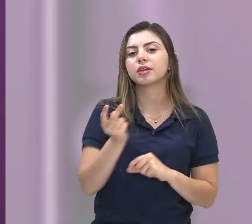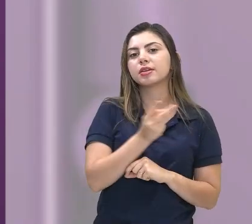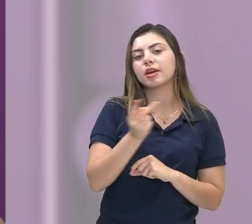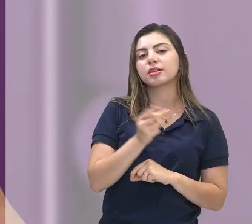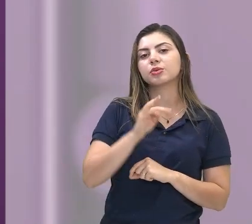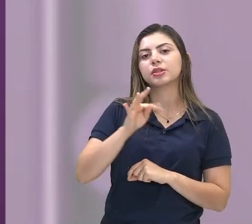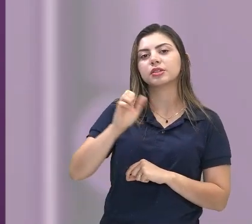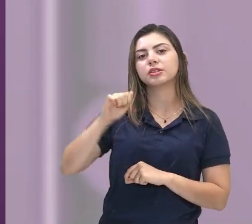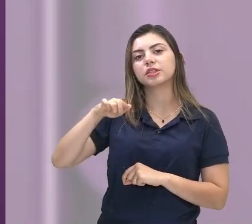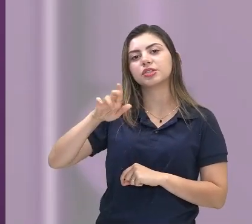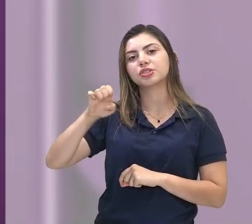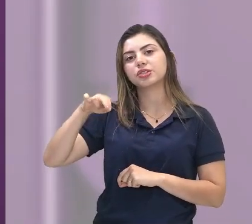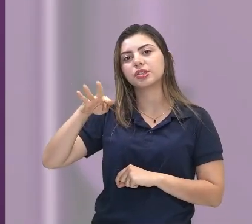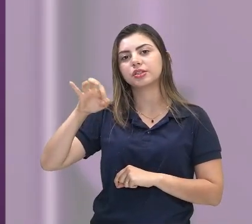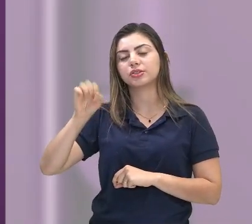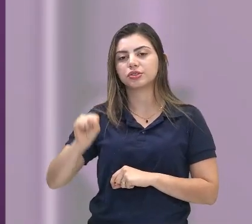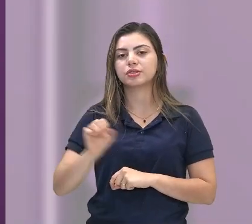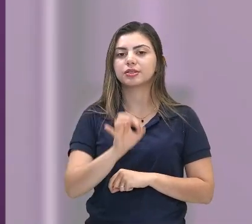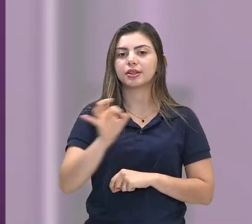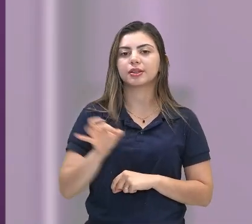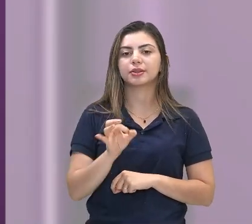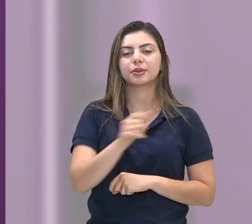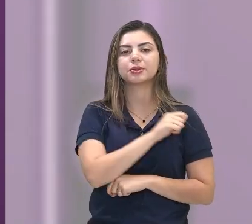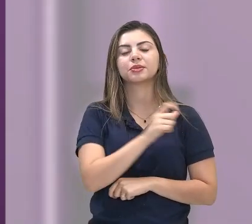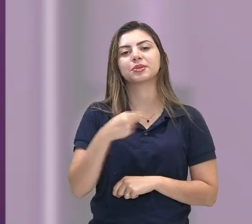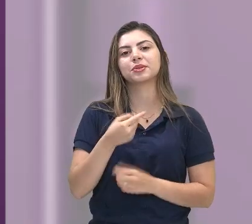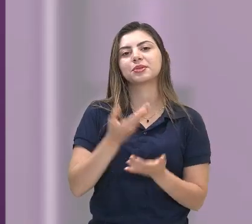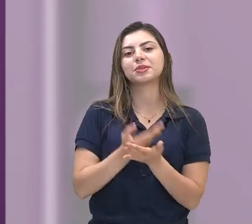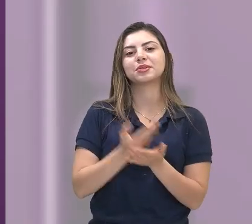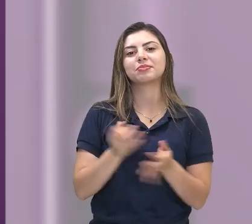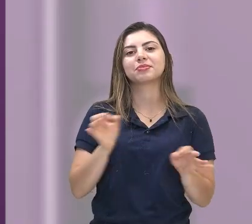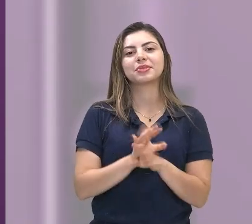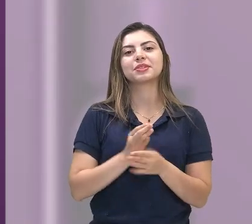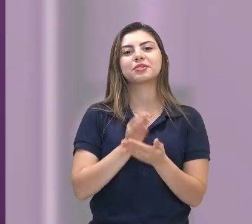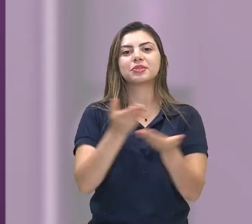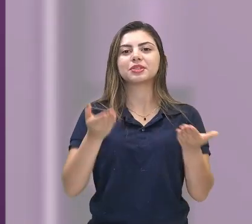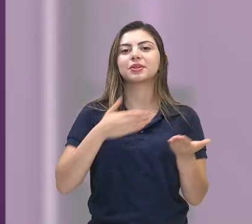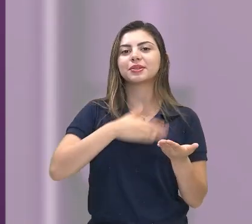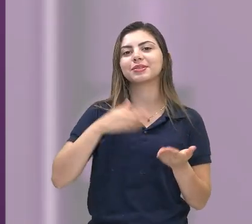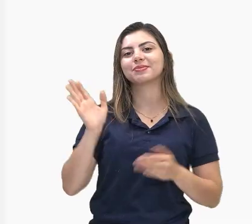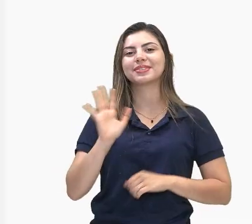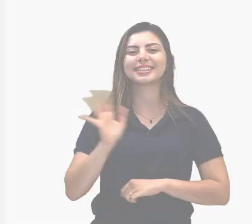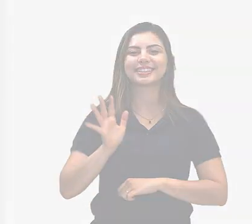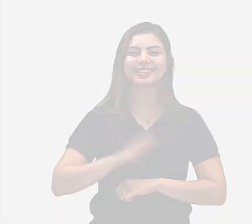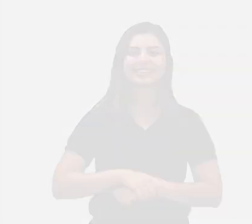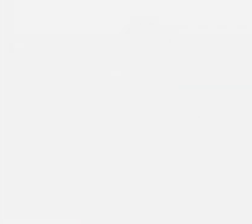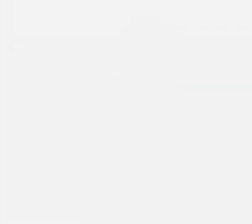tangentes internamente. Beleza, meus queridos alunos? Essa foi a nossa aula, espero que tenham gostado e até a próxima.